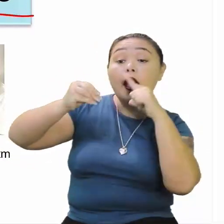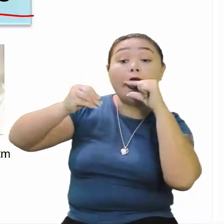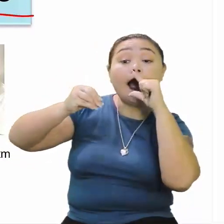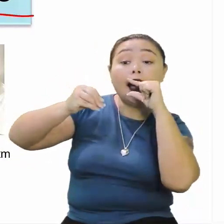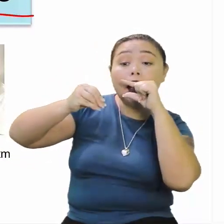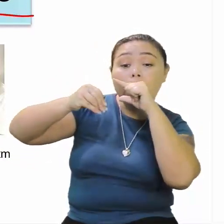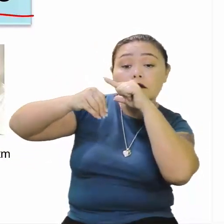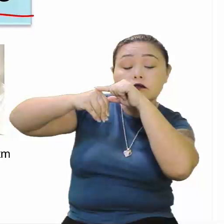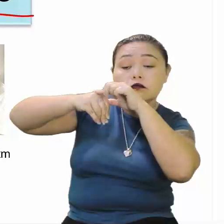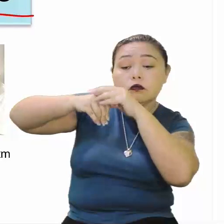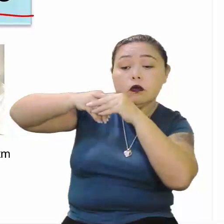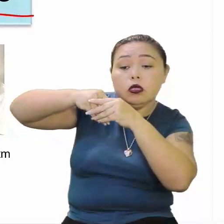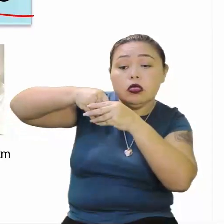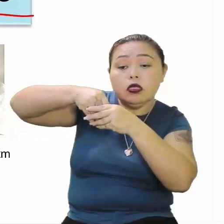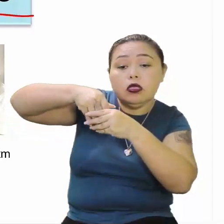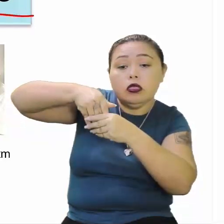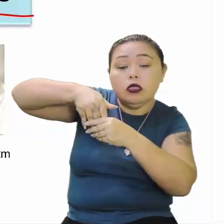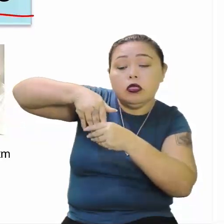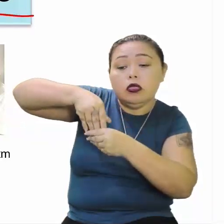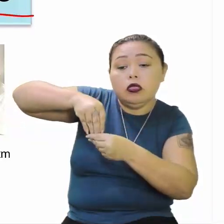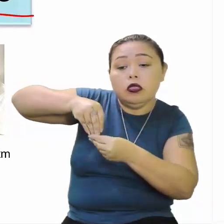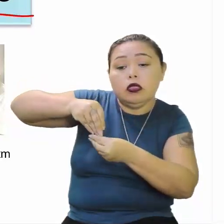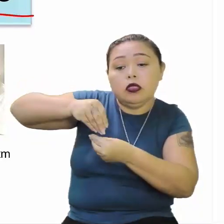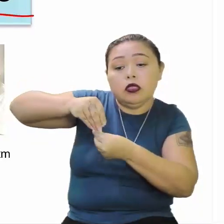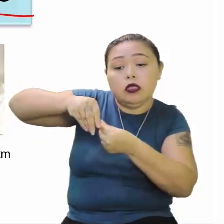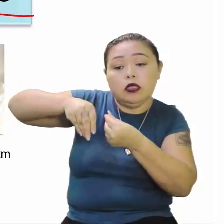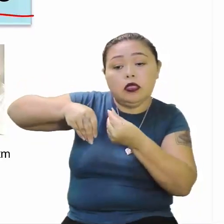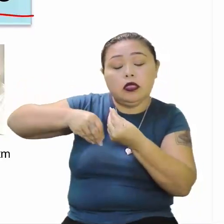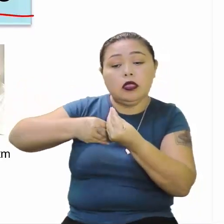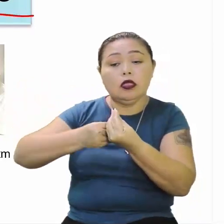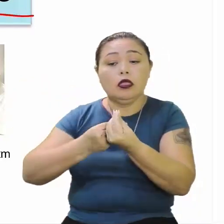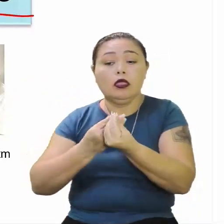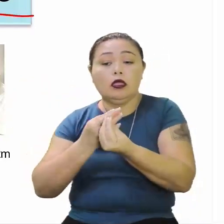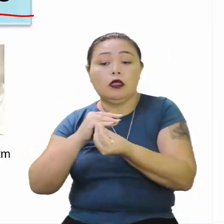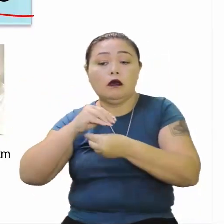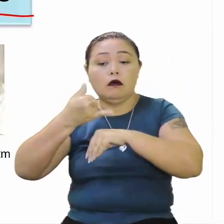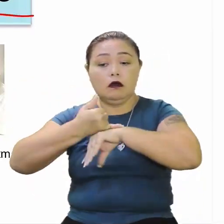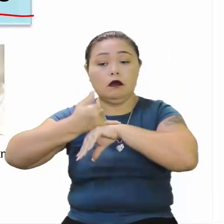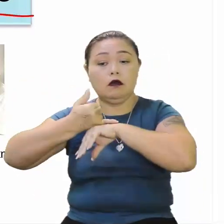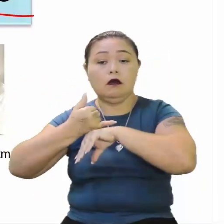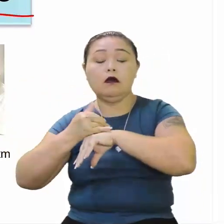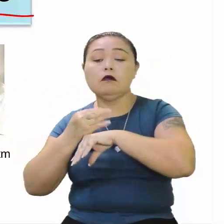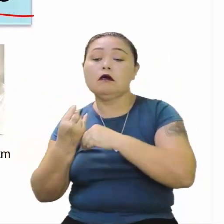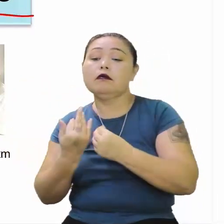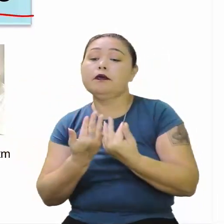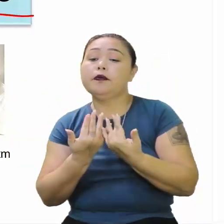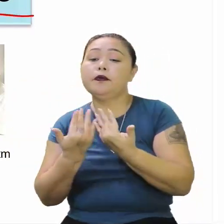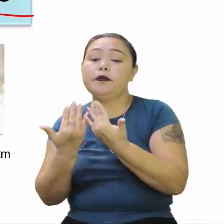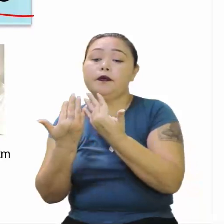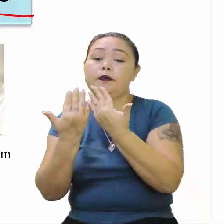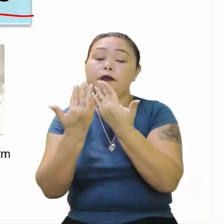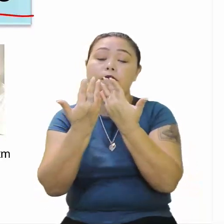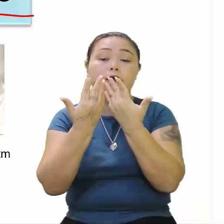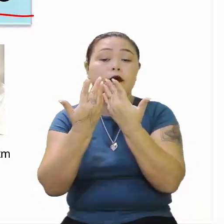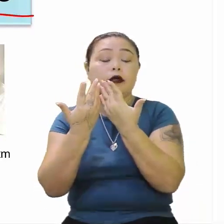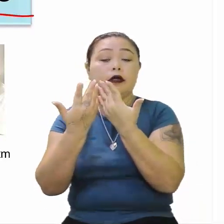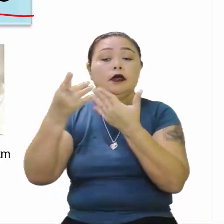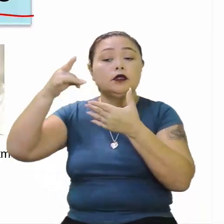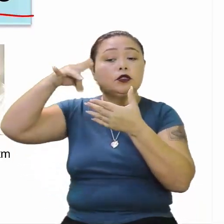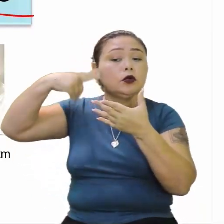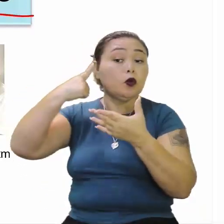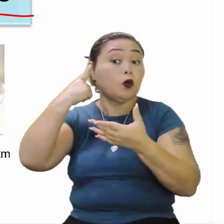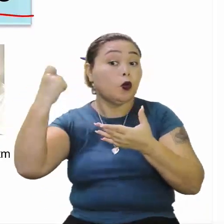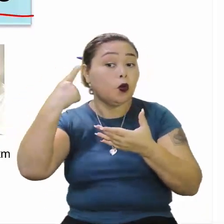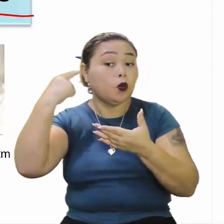material, o que acontece? Ela passa instantaneamente para a forma de vapor. Então, você escuta aquele barulho,